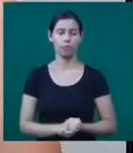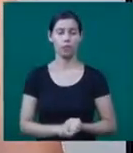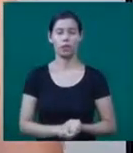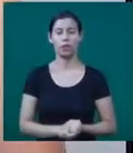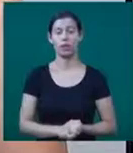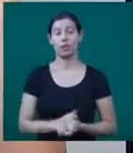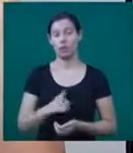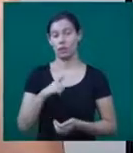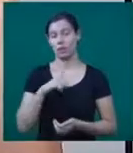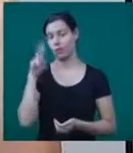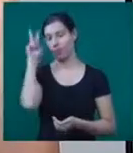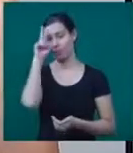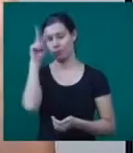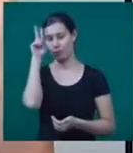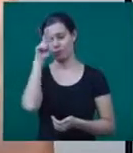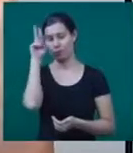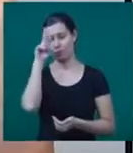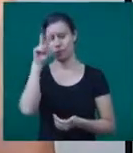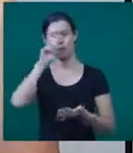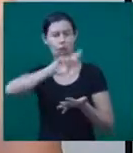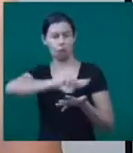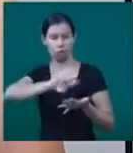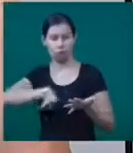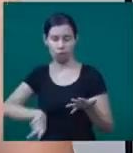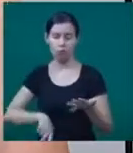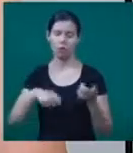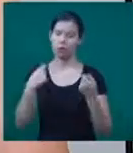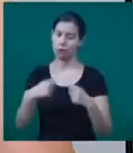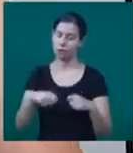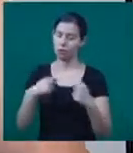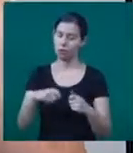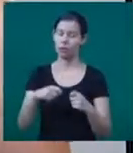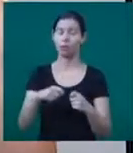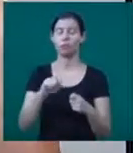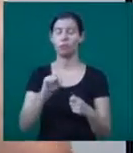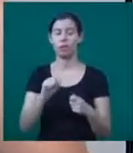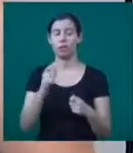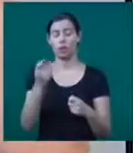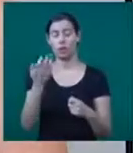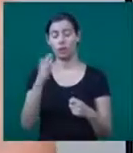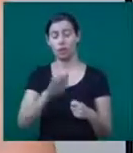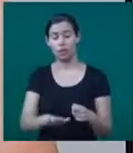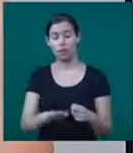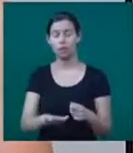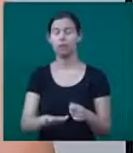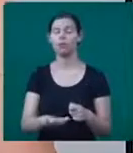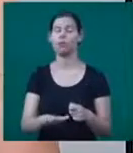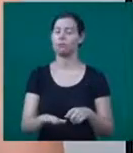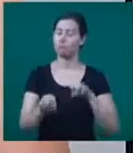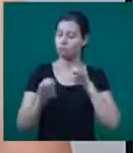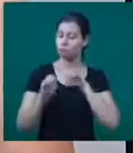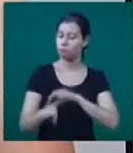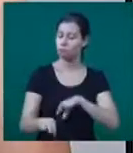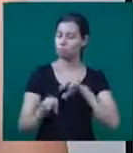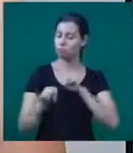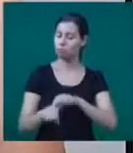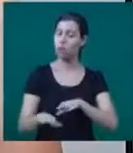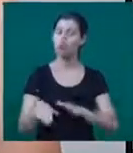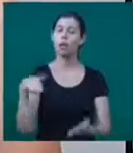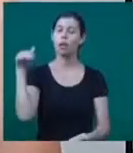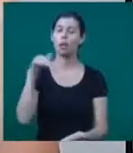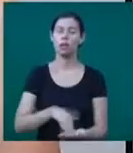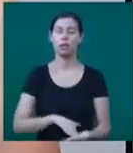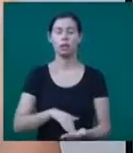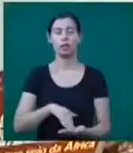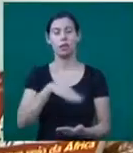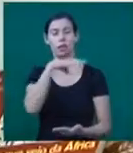história, com muitos outros elementos que precisam ser trabalhados desde a infância até na fase adulta, reforçando esse sentimento